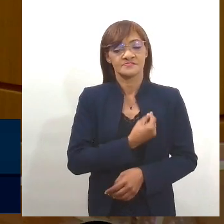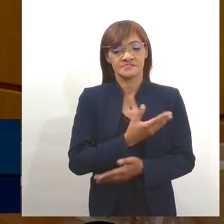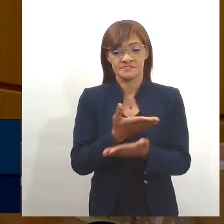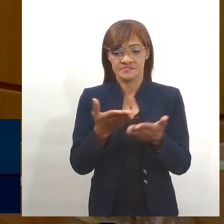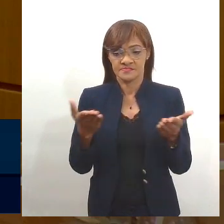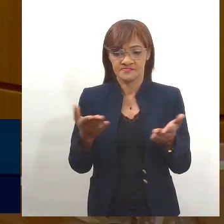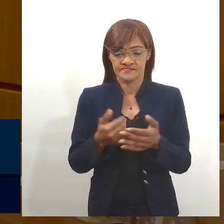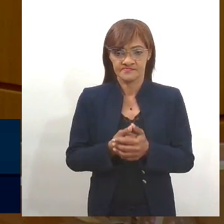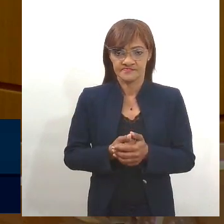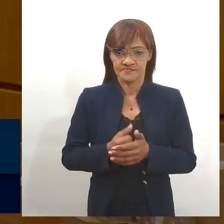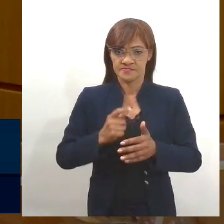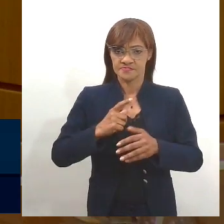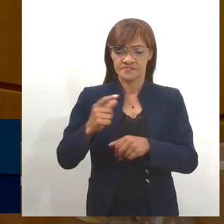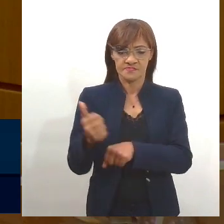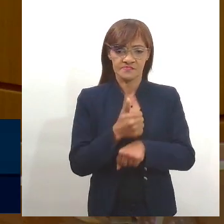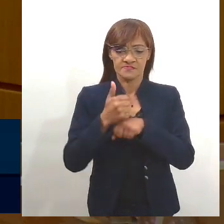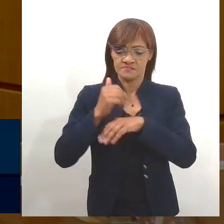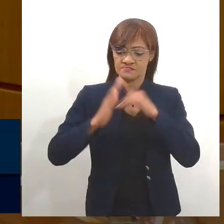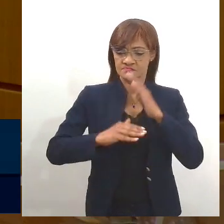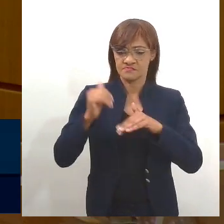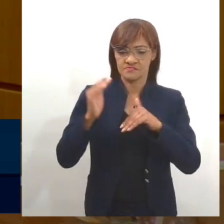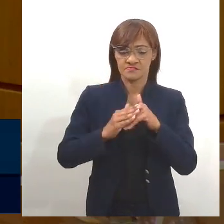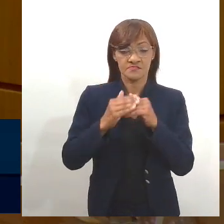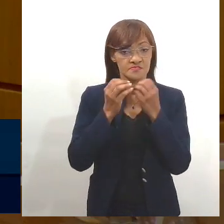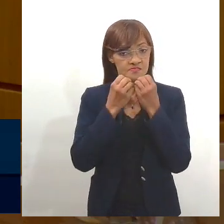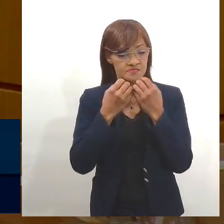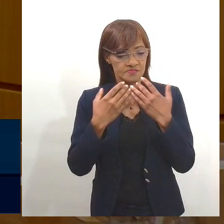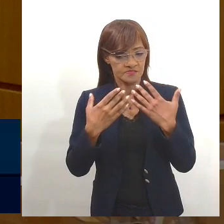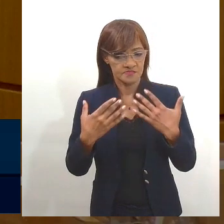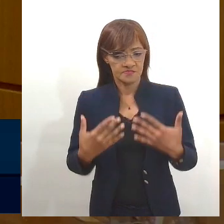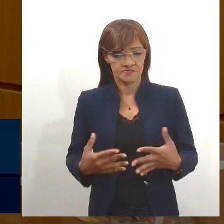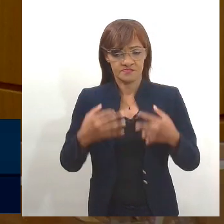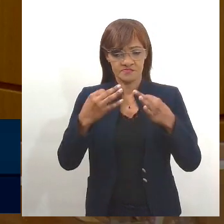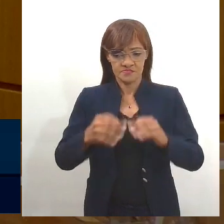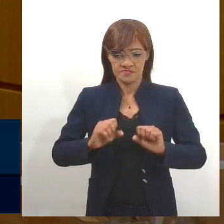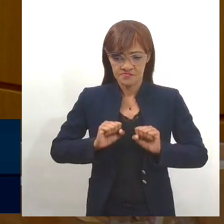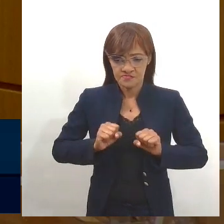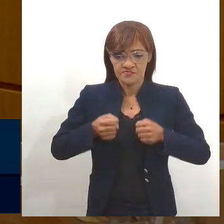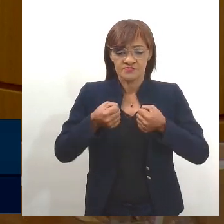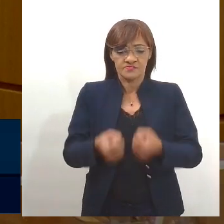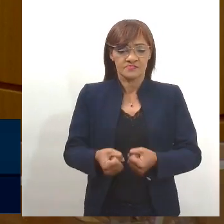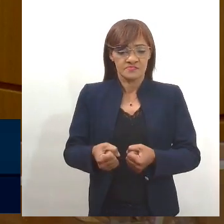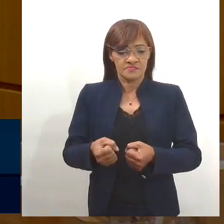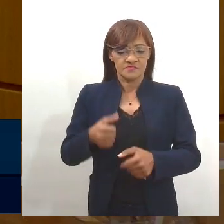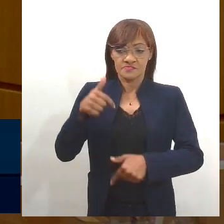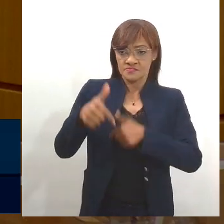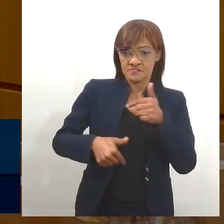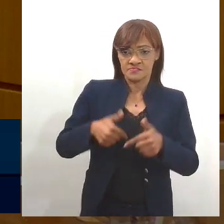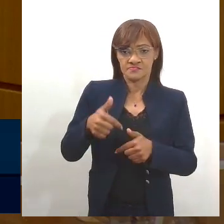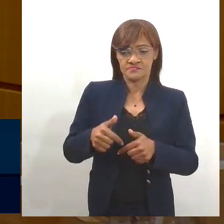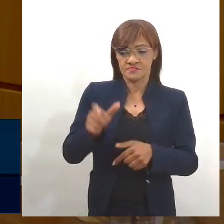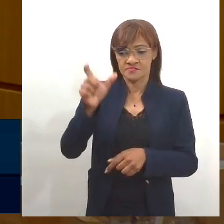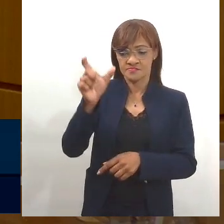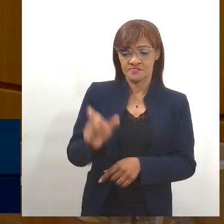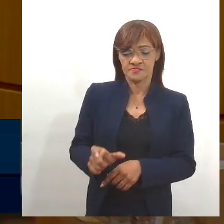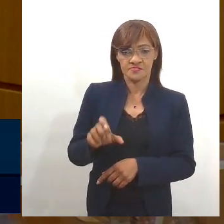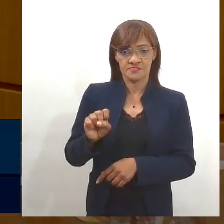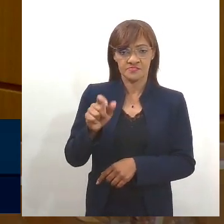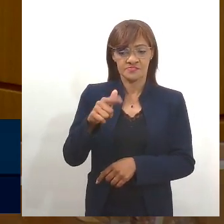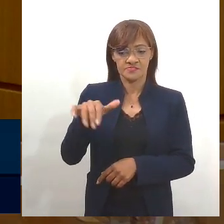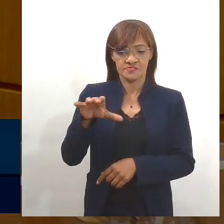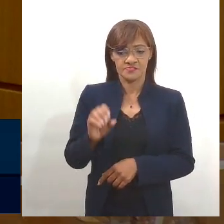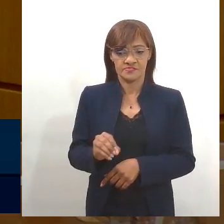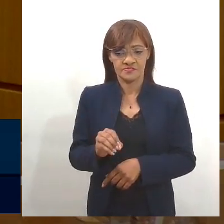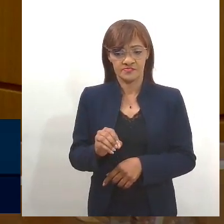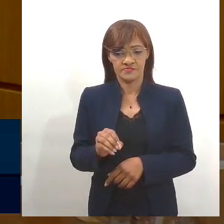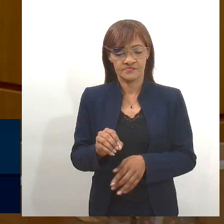por meio da dedicação e do trabalho árduo, Silvio de Oliveira é proprietário da GM Service e responsável